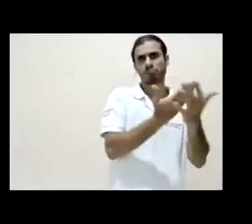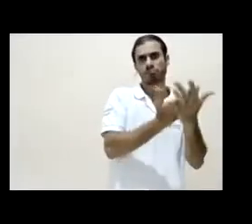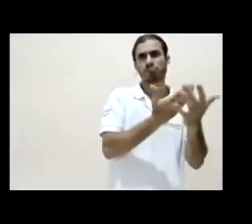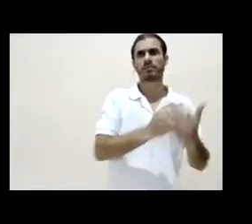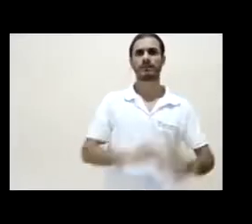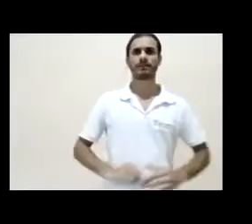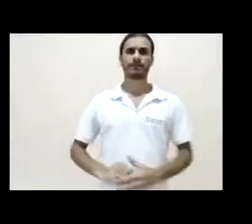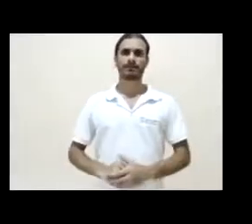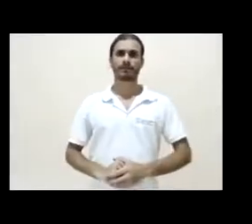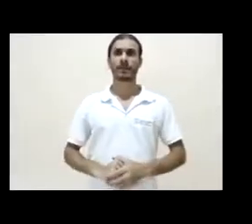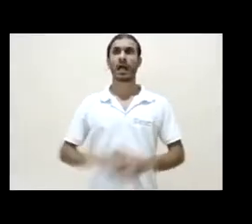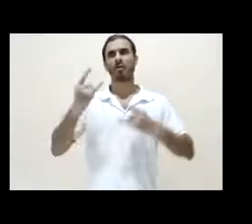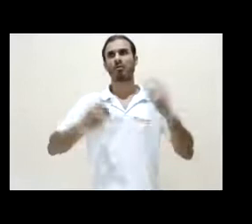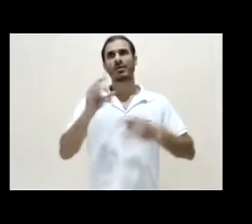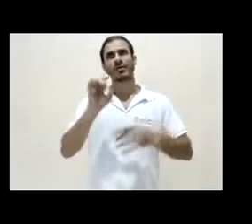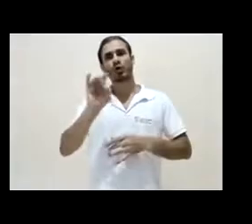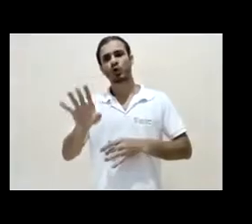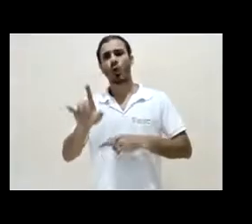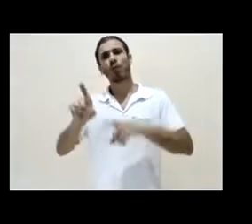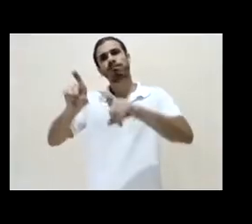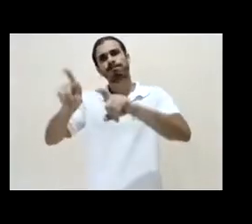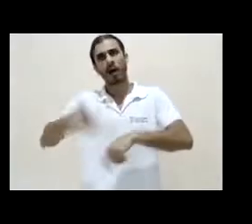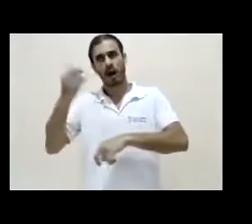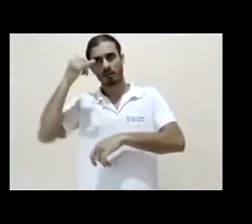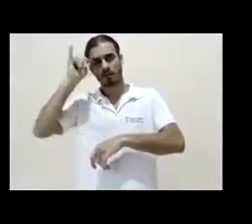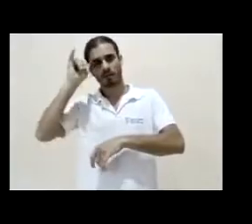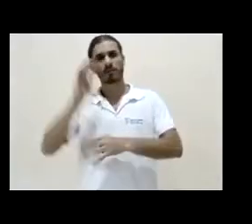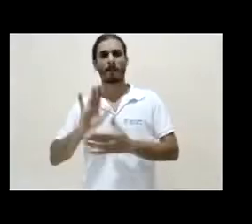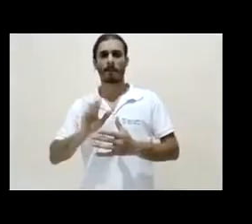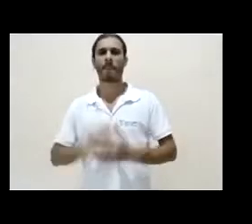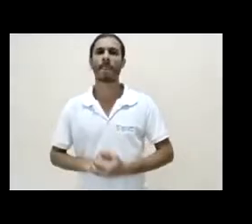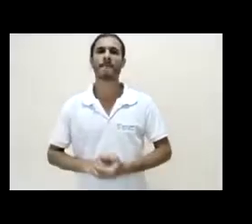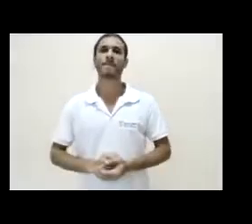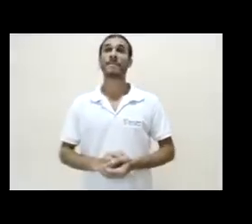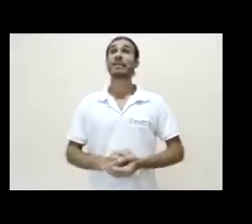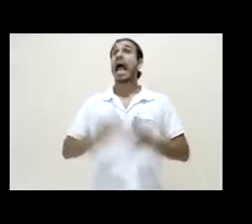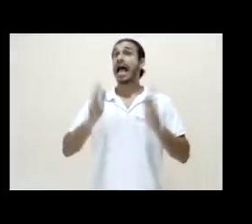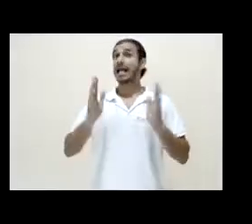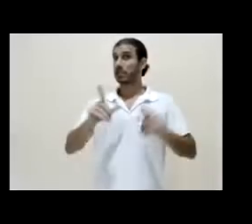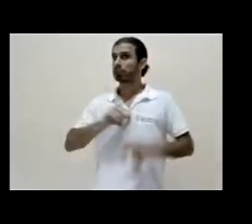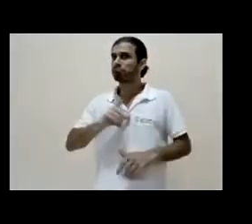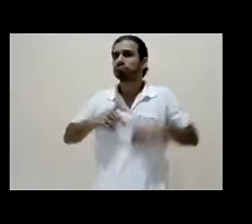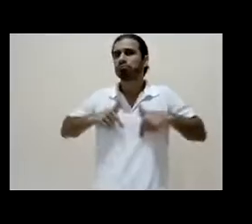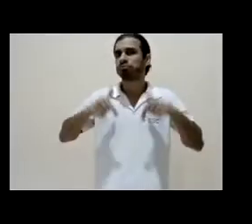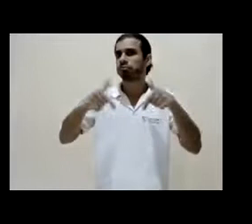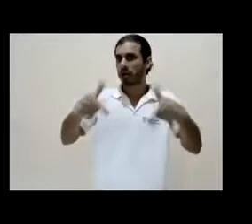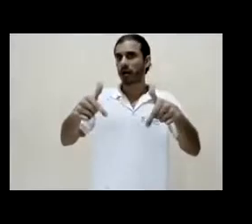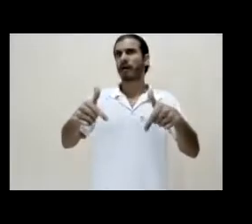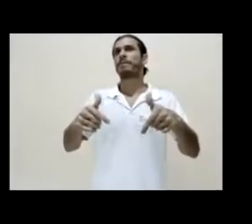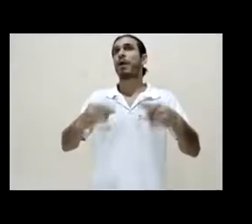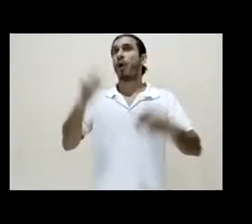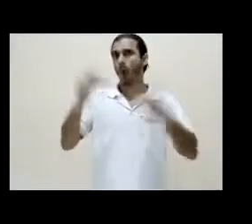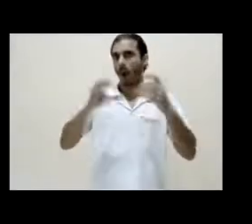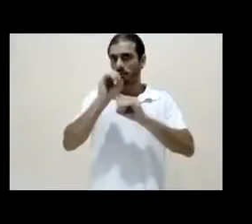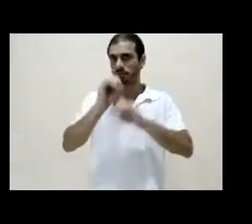Como eu disse anteriormente, né, já tem iniciativas de robótica educacional dentro da educação, mas a gente